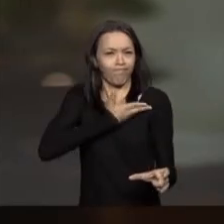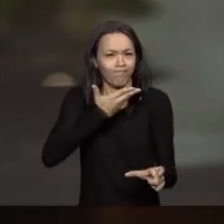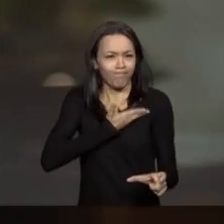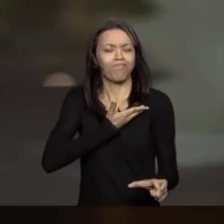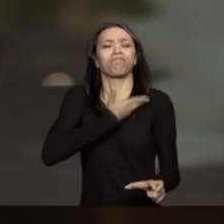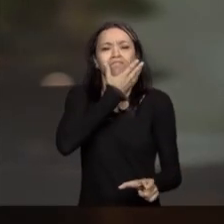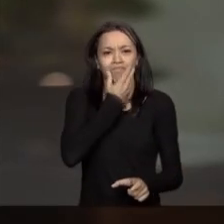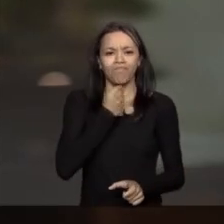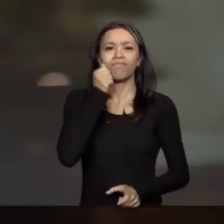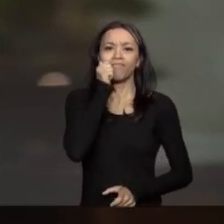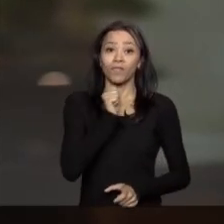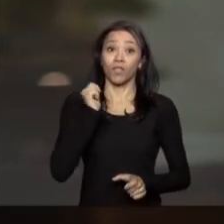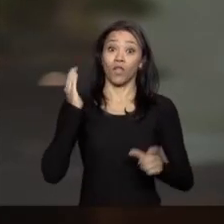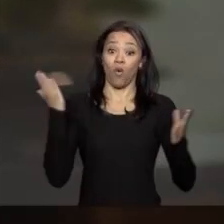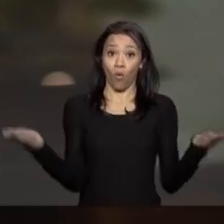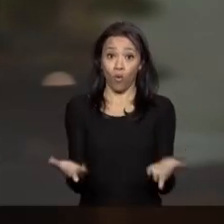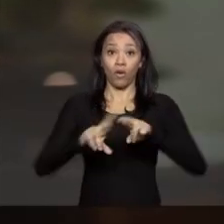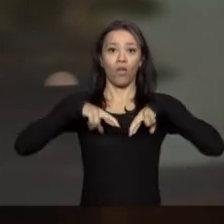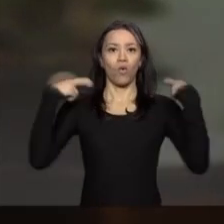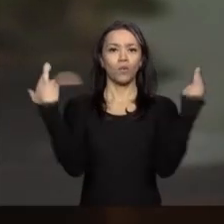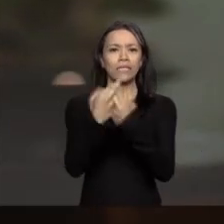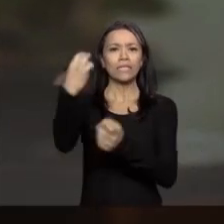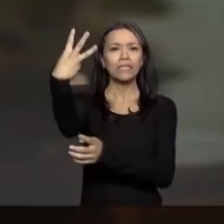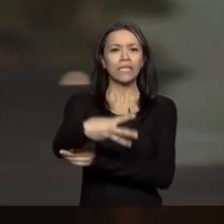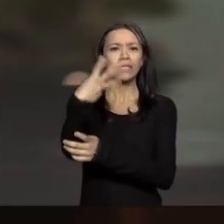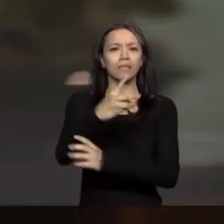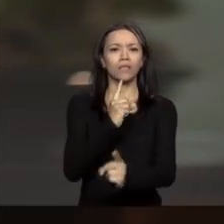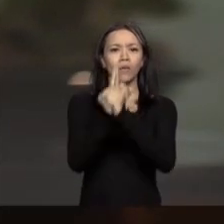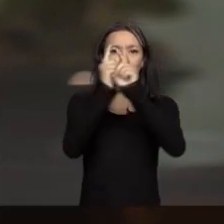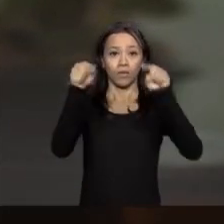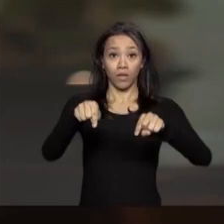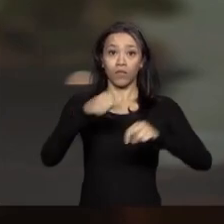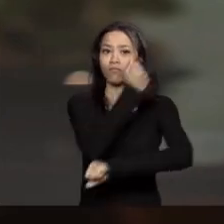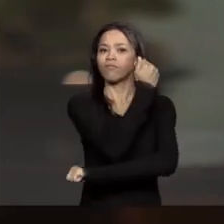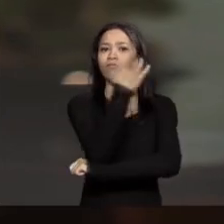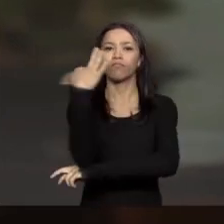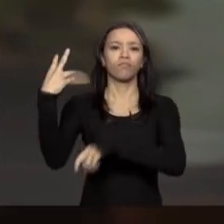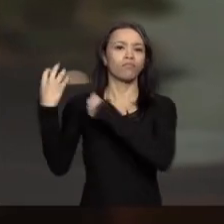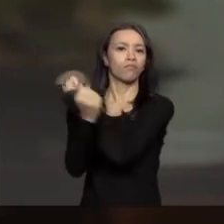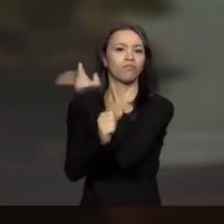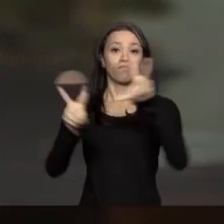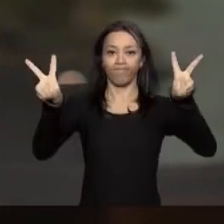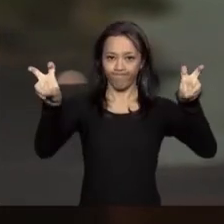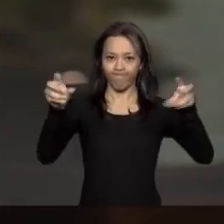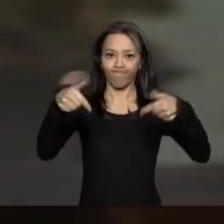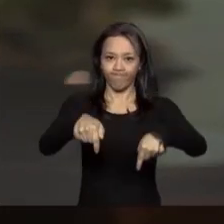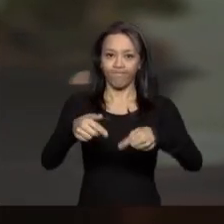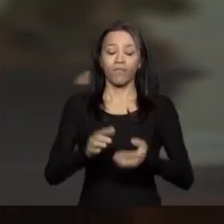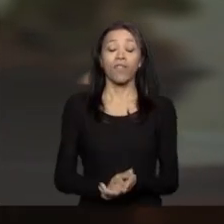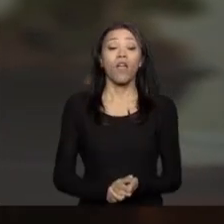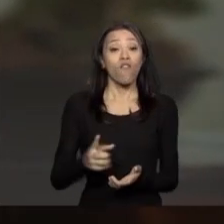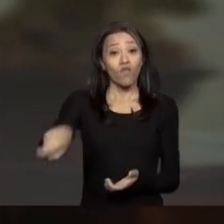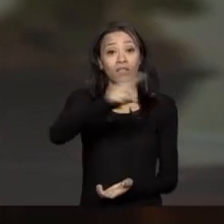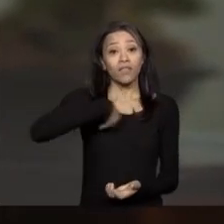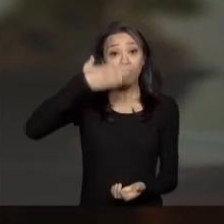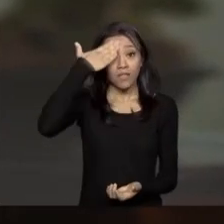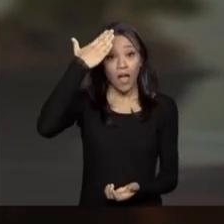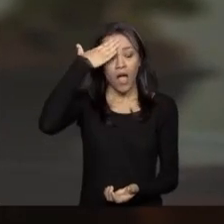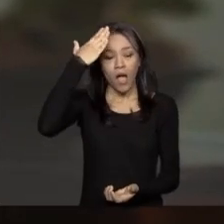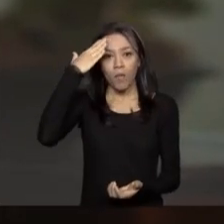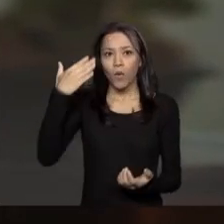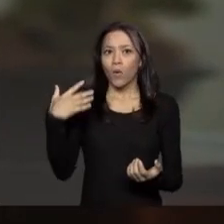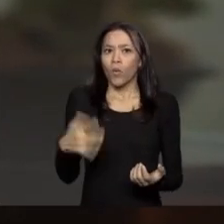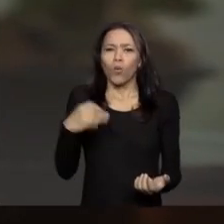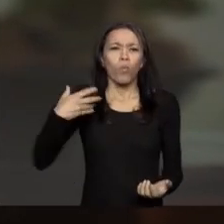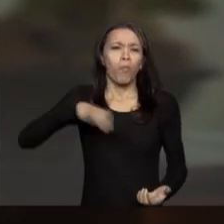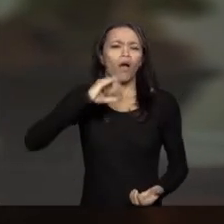companheiras e companheiros reunidos nesse terceiro chamado da floresta vocês sabem que uma das maiores